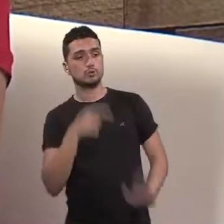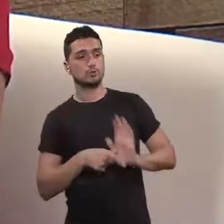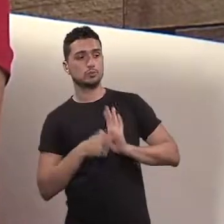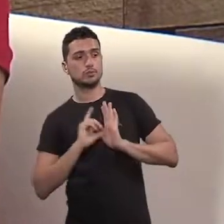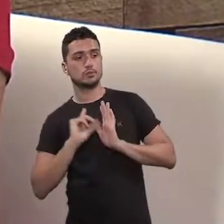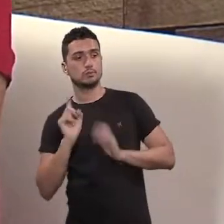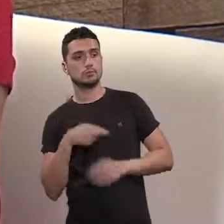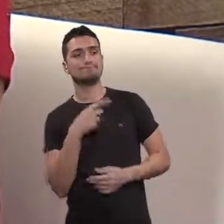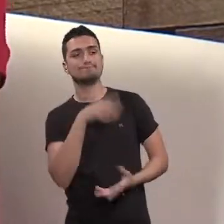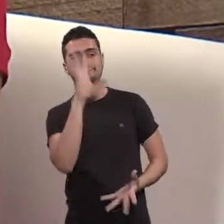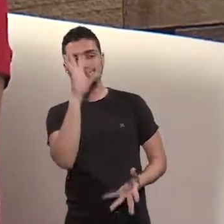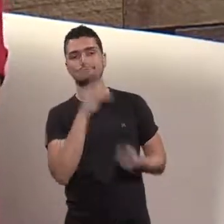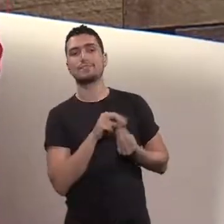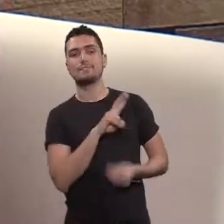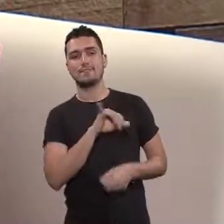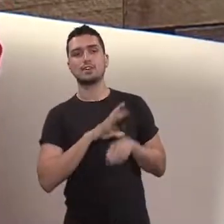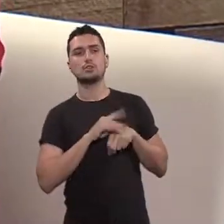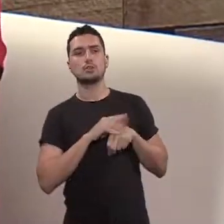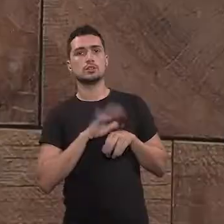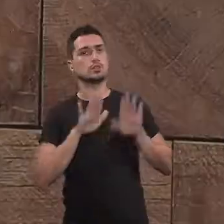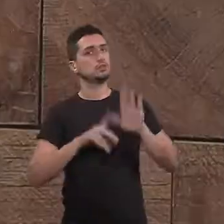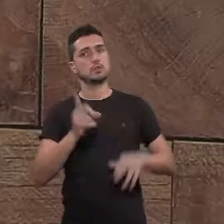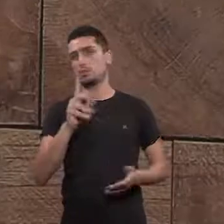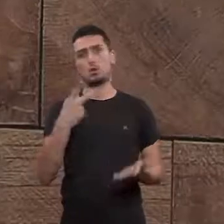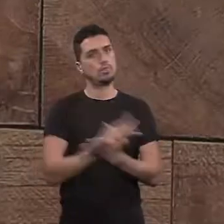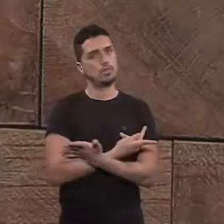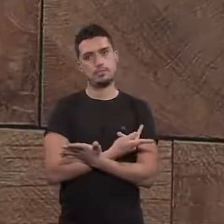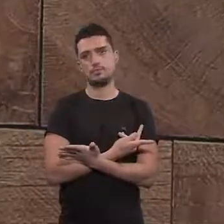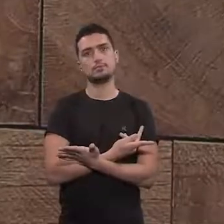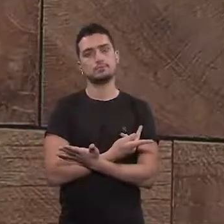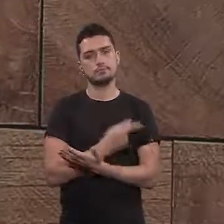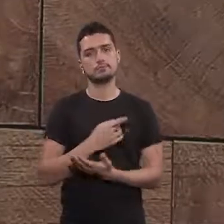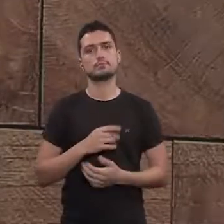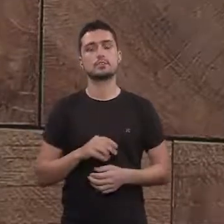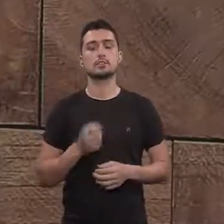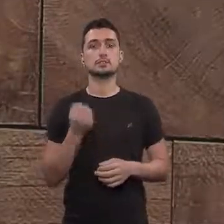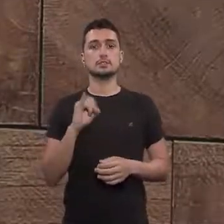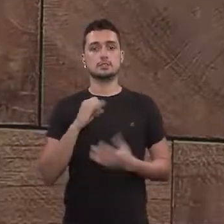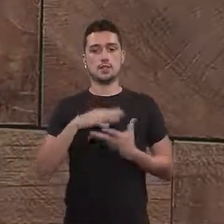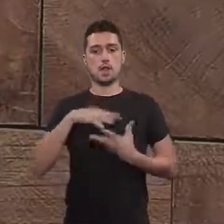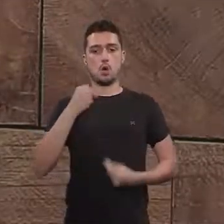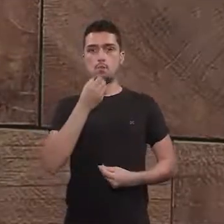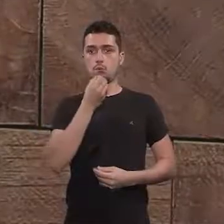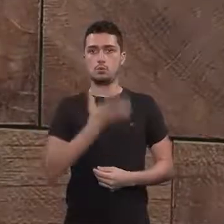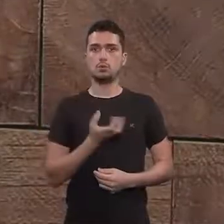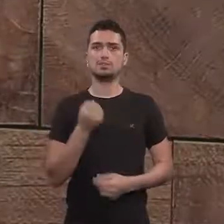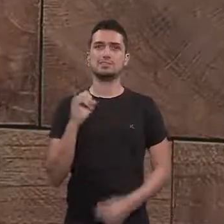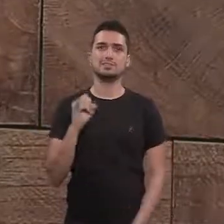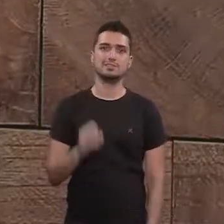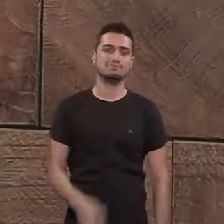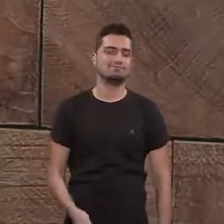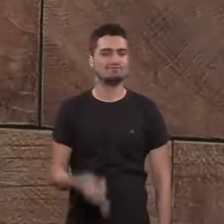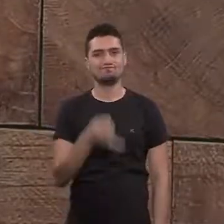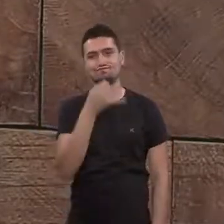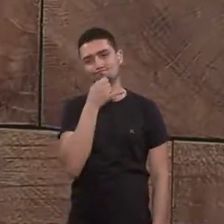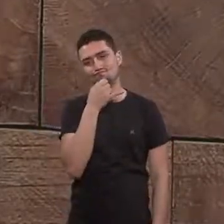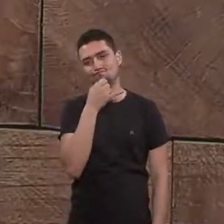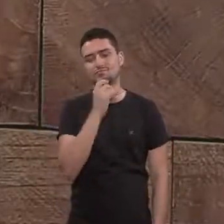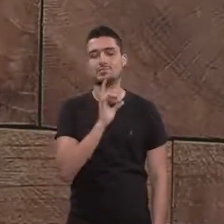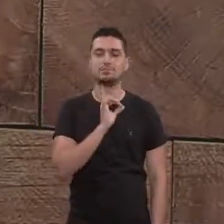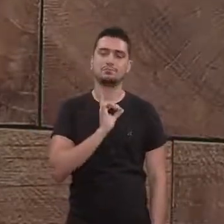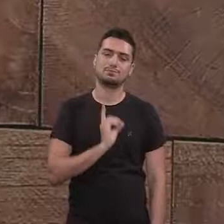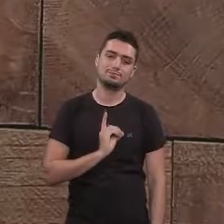Pode não acontecer. Com o nosso estado de espírito. Exatamente. Né? Por outro lado também, se nós estamos altamente decepcionados,